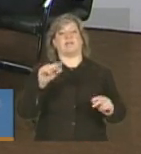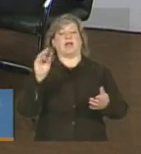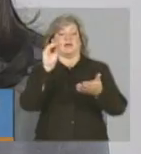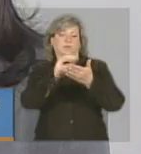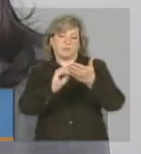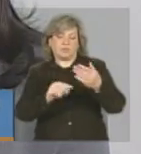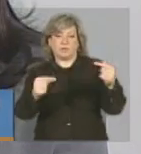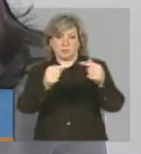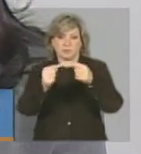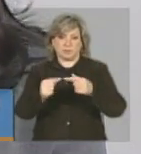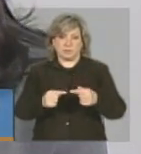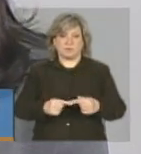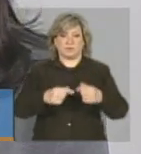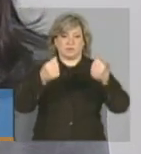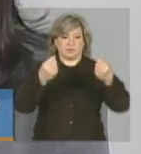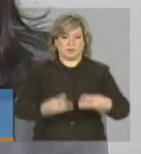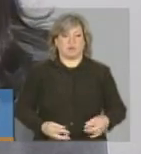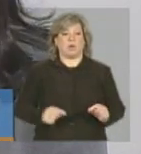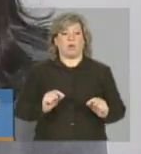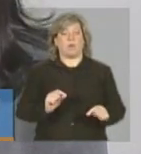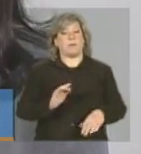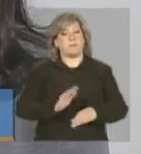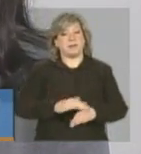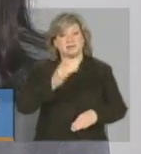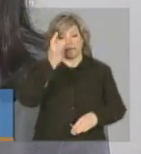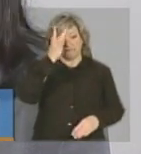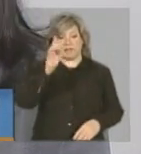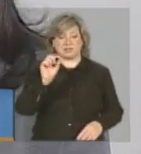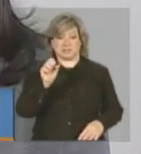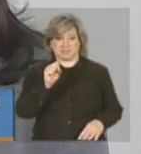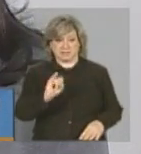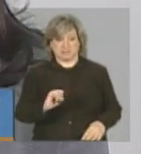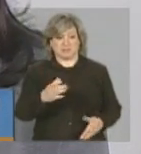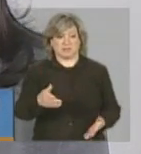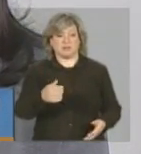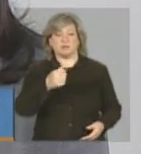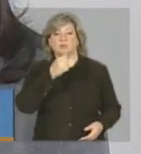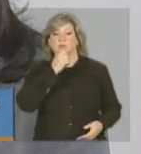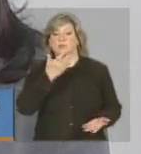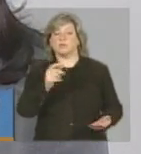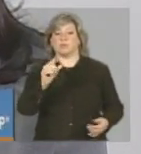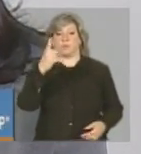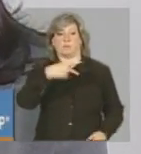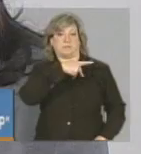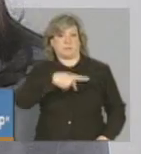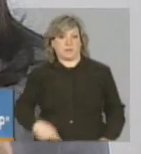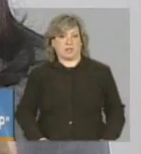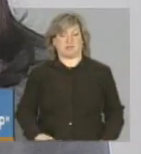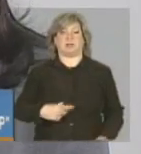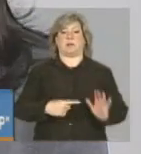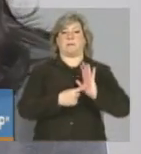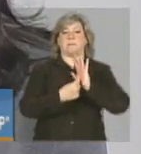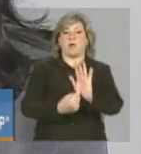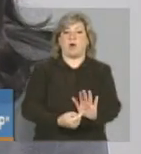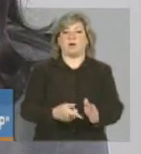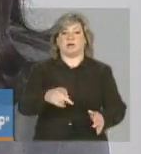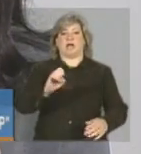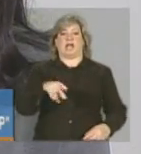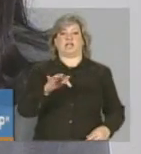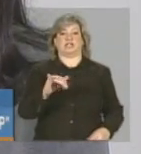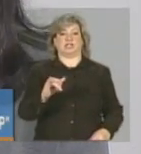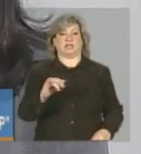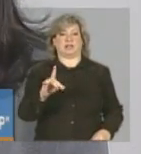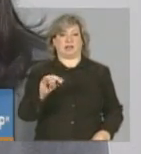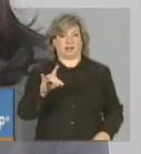cadastro com a realidade dela, o que é mais fácil. Se ela tem um presidente que é presente na entidade, que ele está no cotidiano da